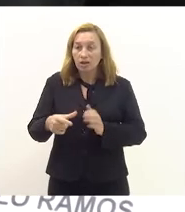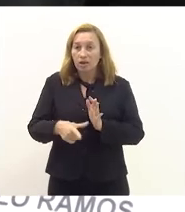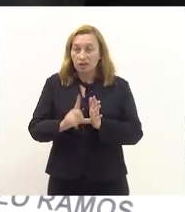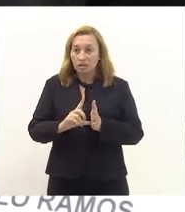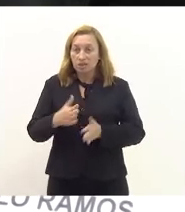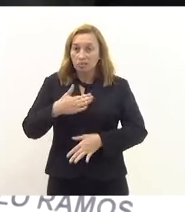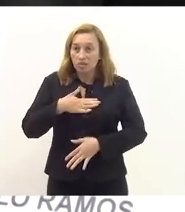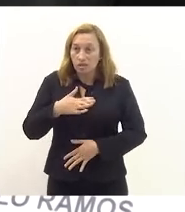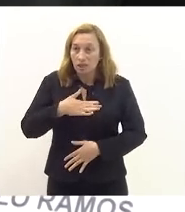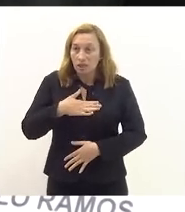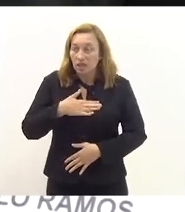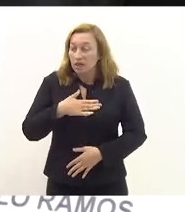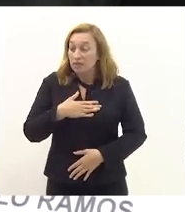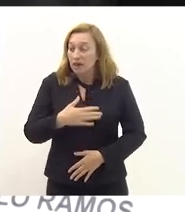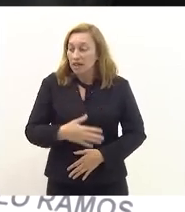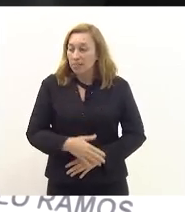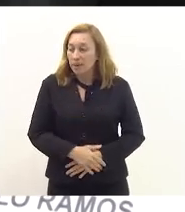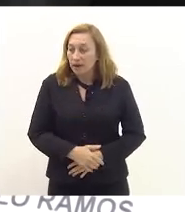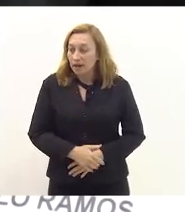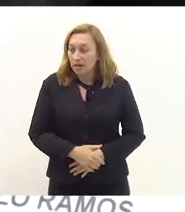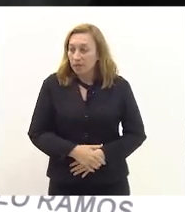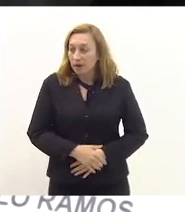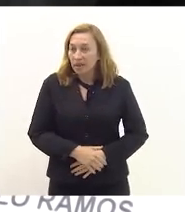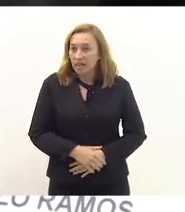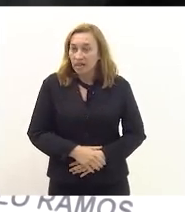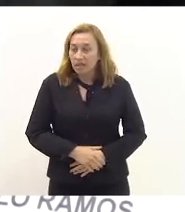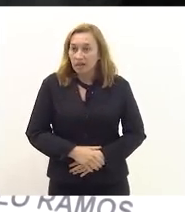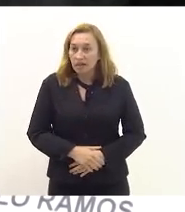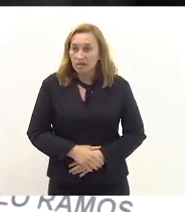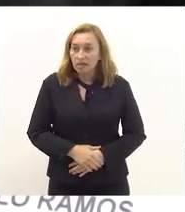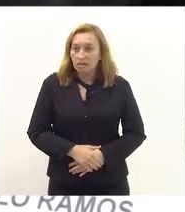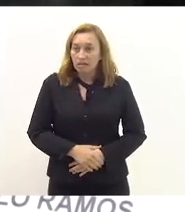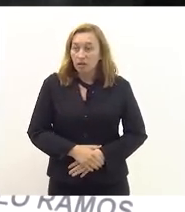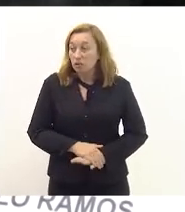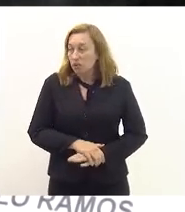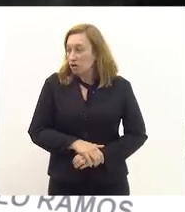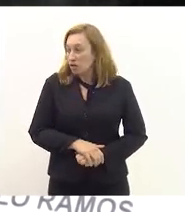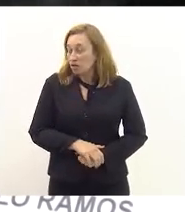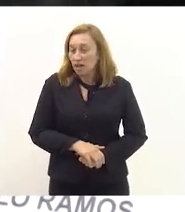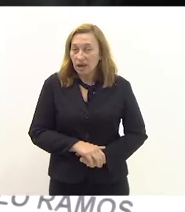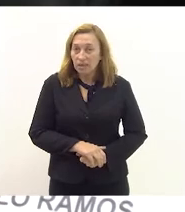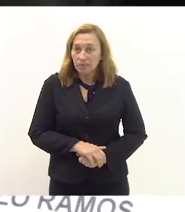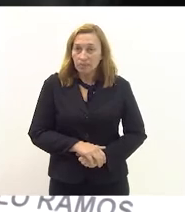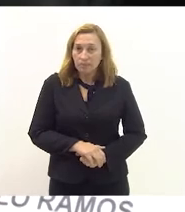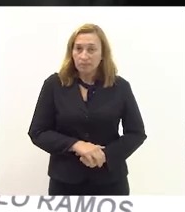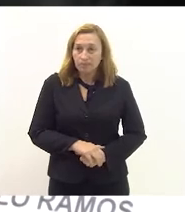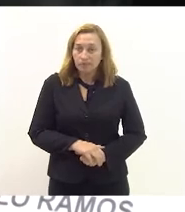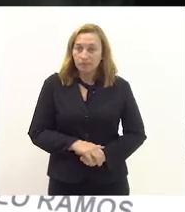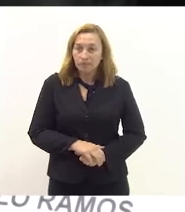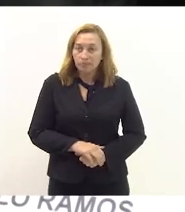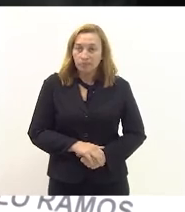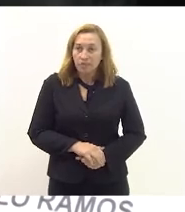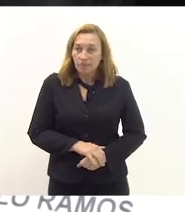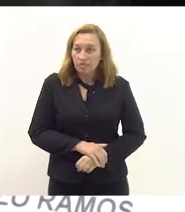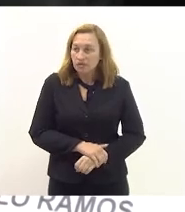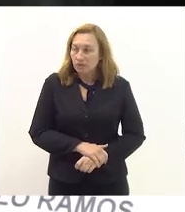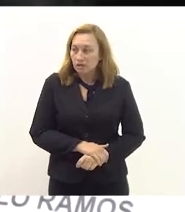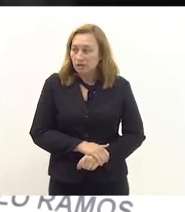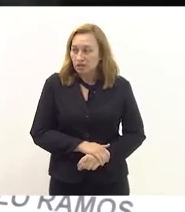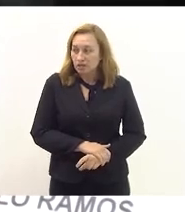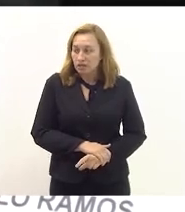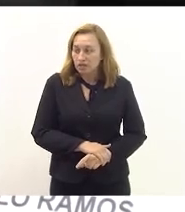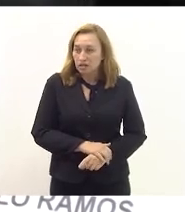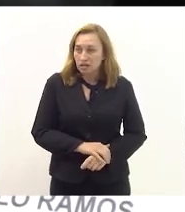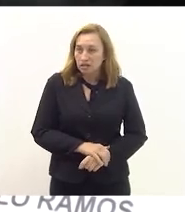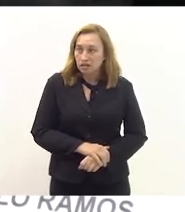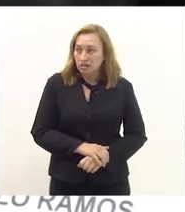eu vou tentar fazer o seguinte. Como já se falou muito sobre a história do Brizola, dos governos passados, em que eu